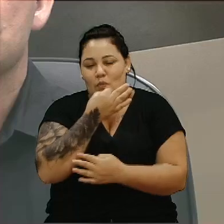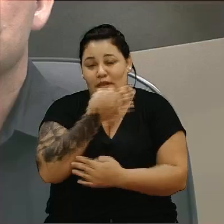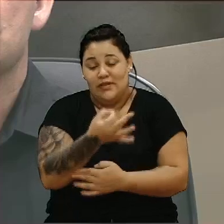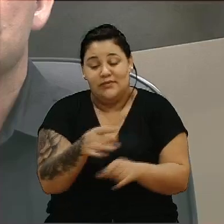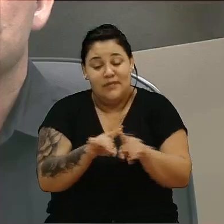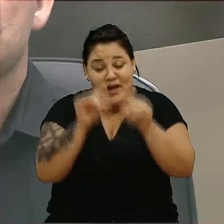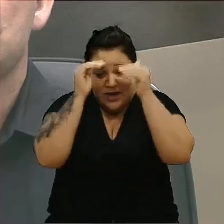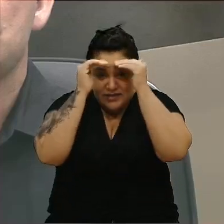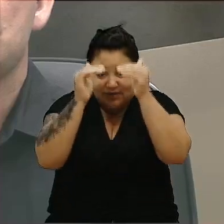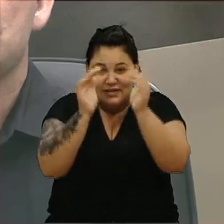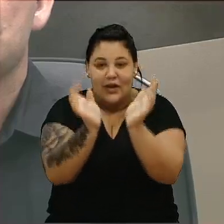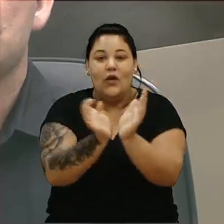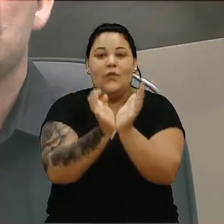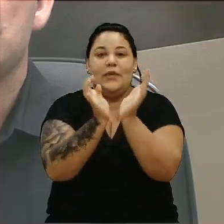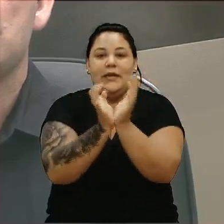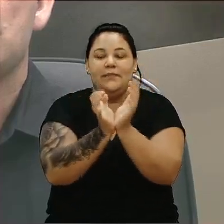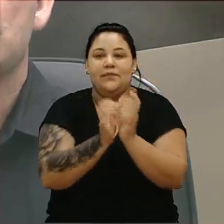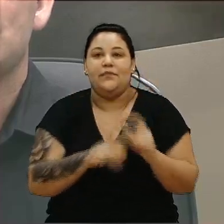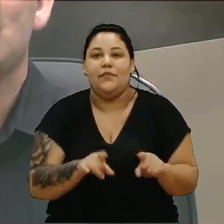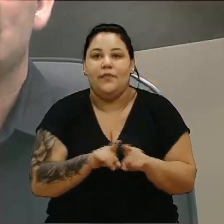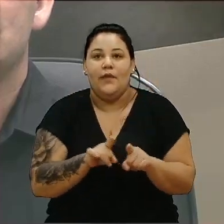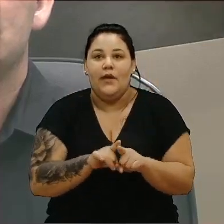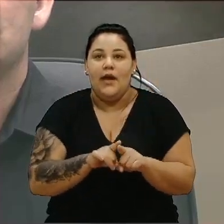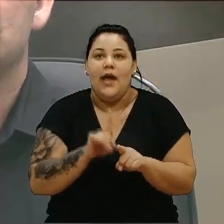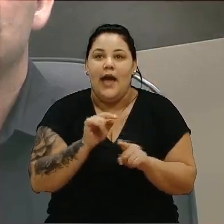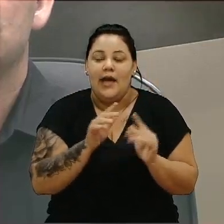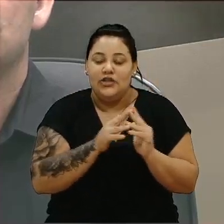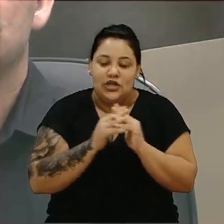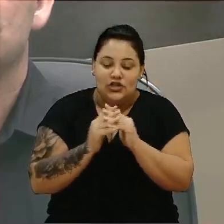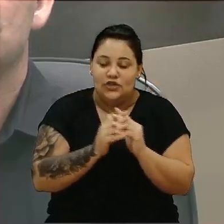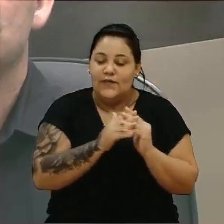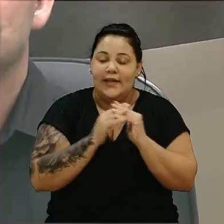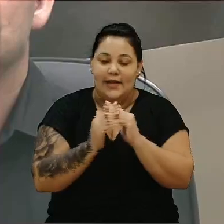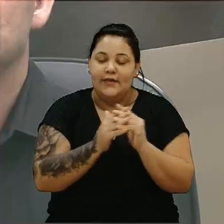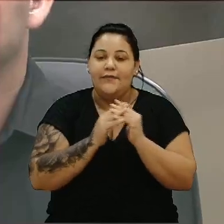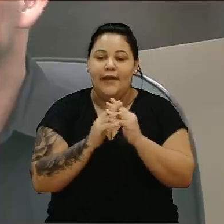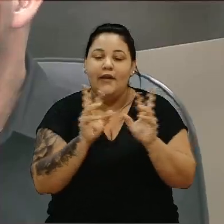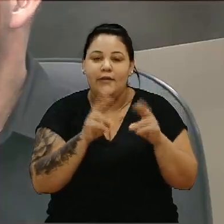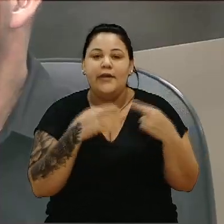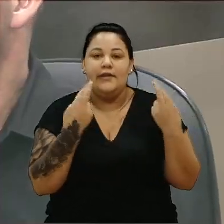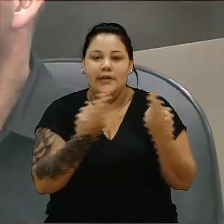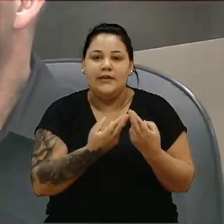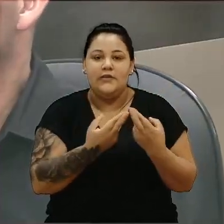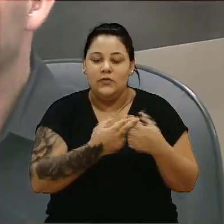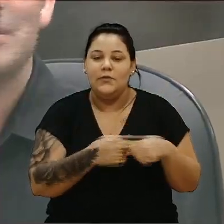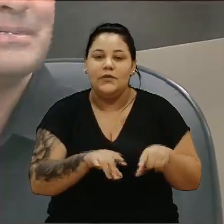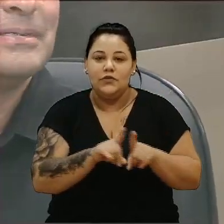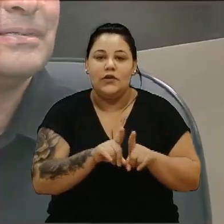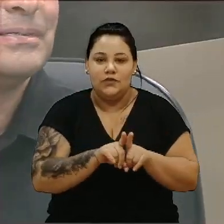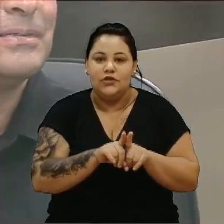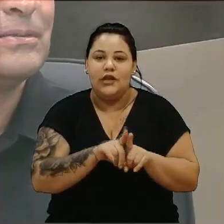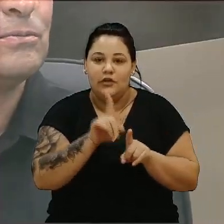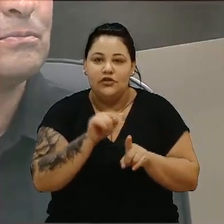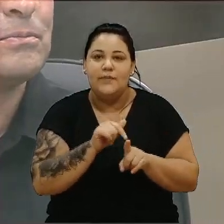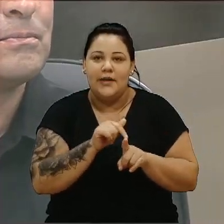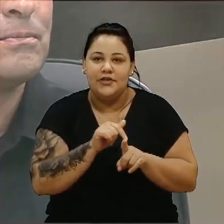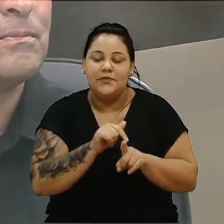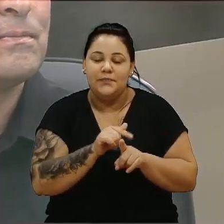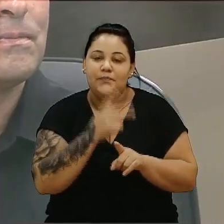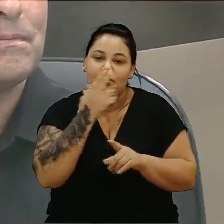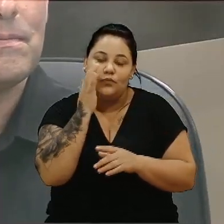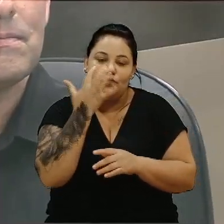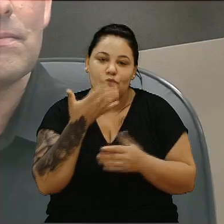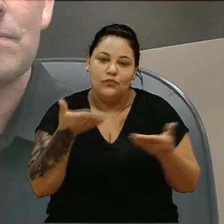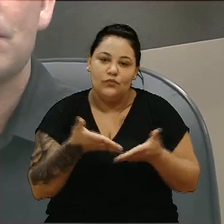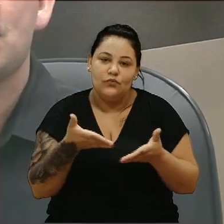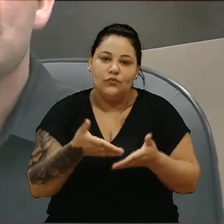colegas, talvez a gente ia, né, bagunçar a sessão, não sou favorável a isso também, no caso do dia de hoje. Ali a